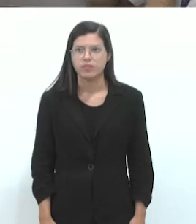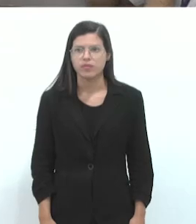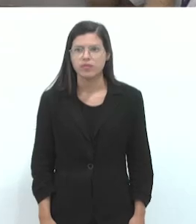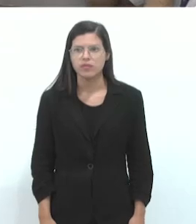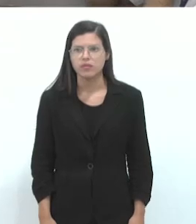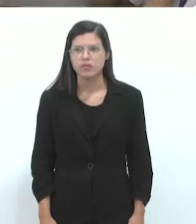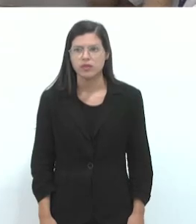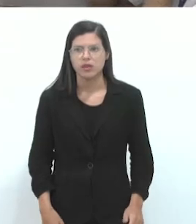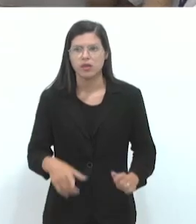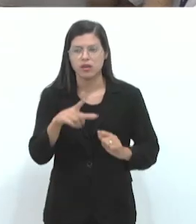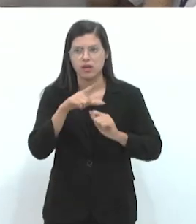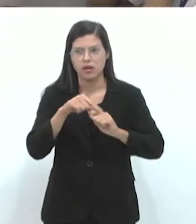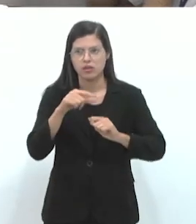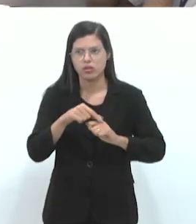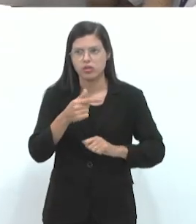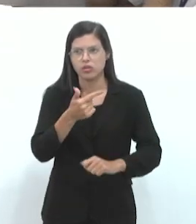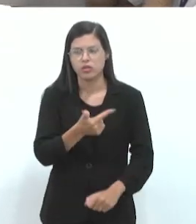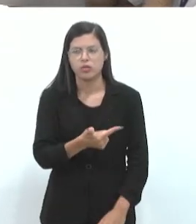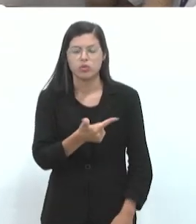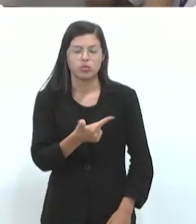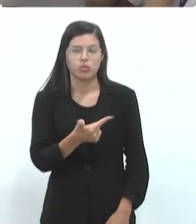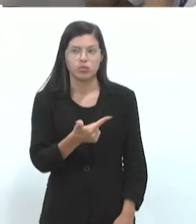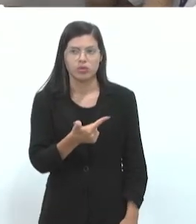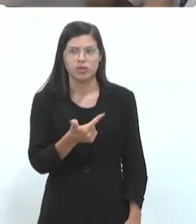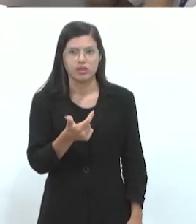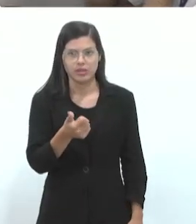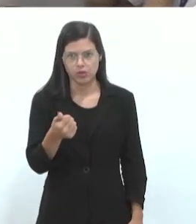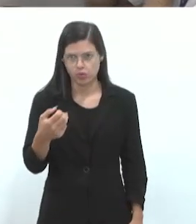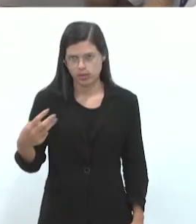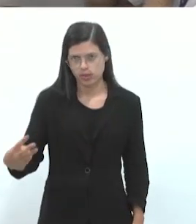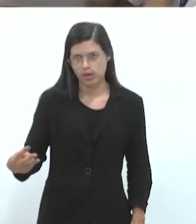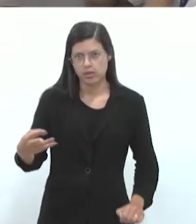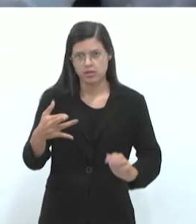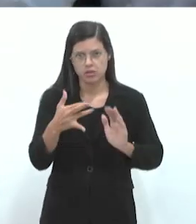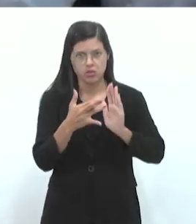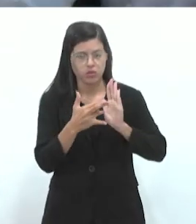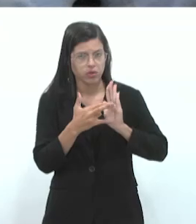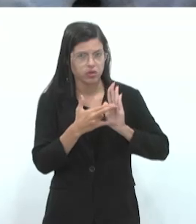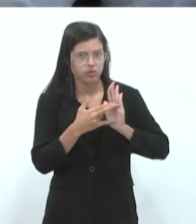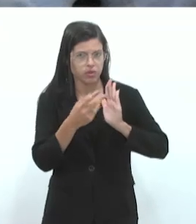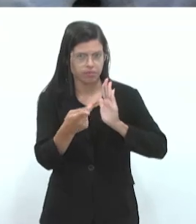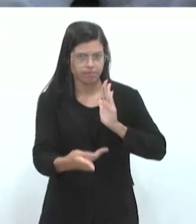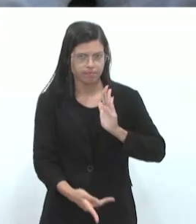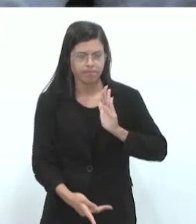O artigo 213 do Regimento Interno,